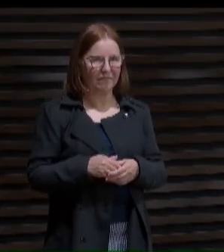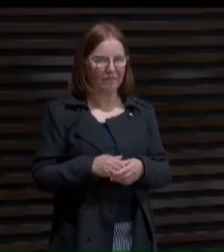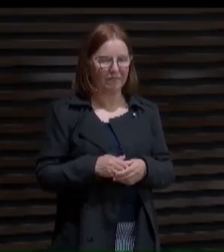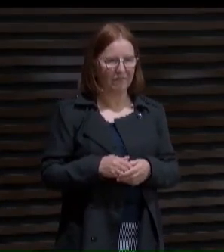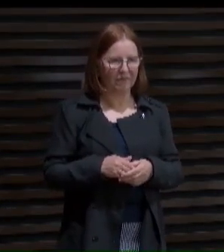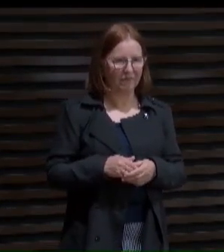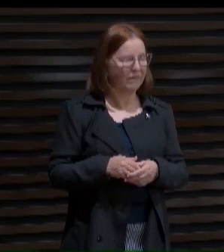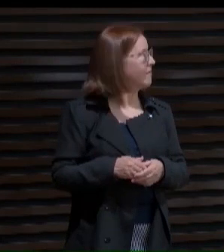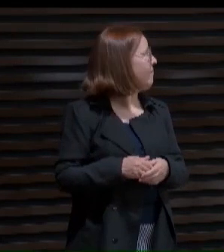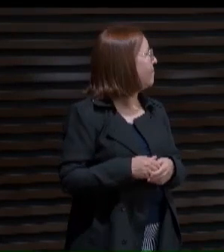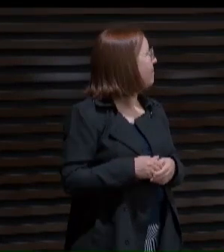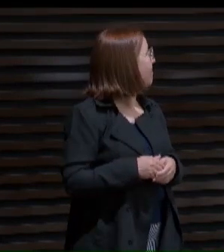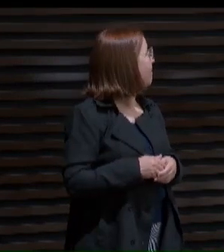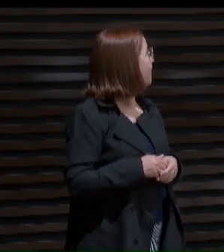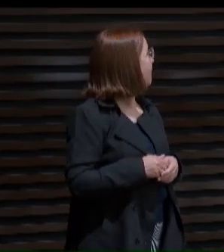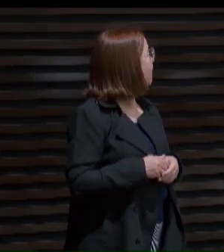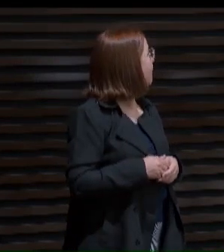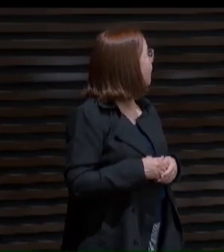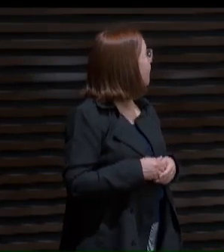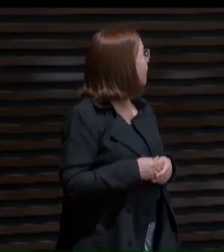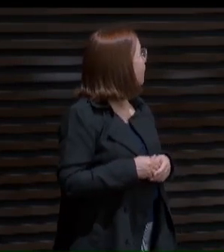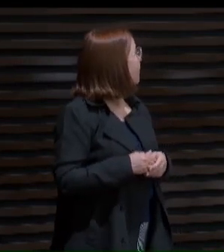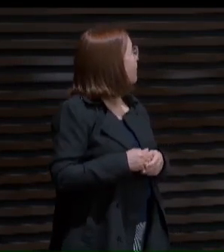Sendo este entregue